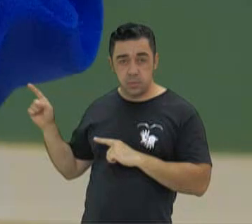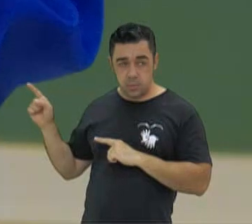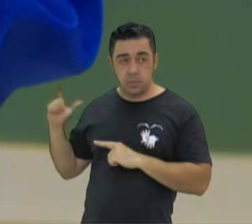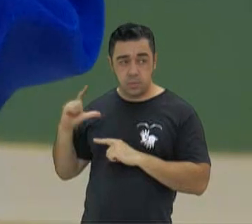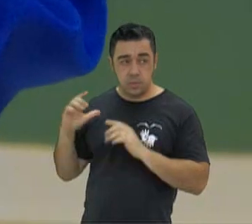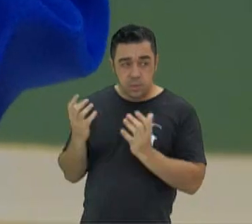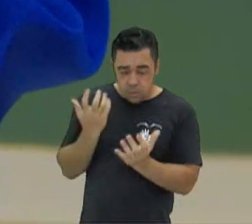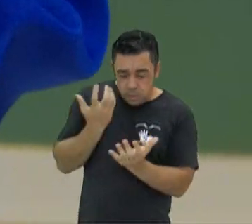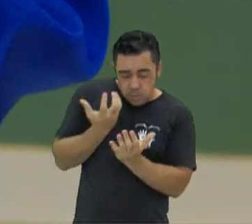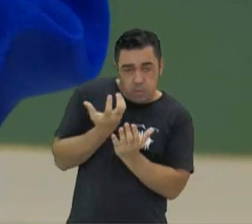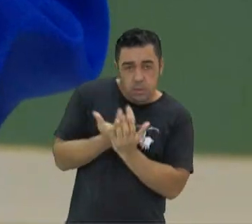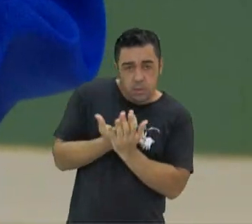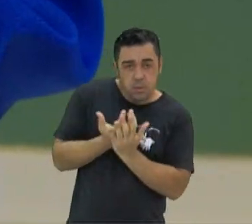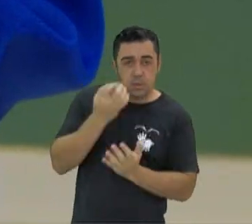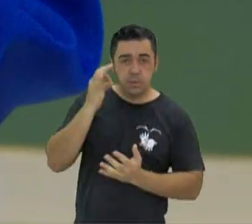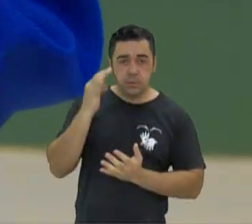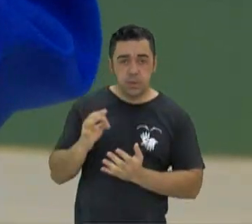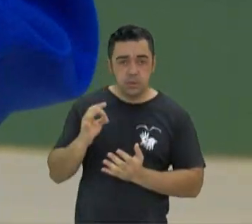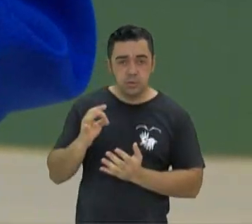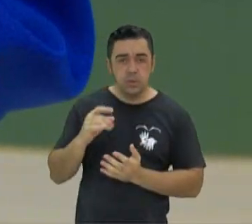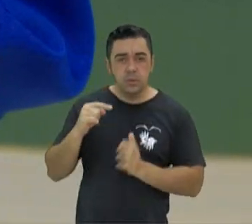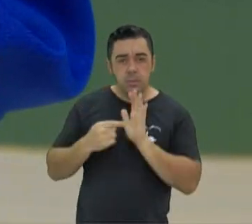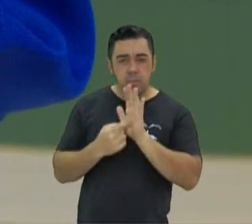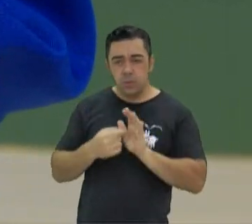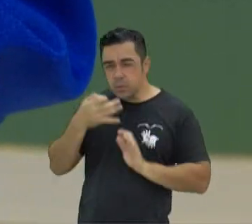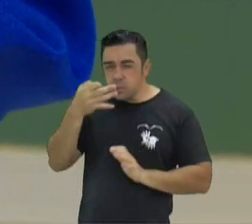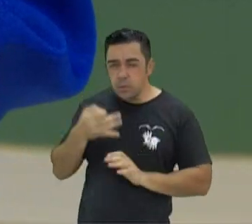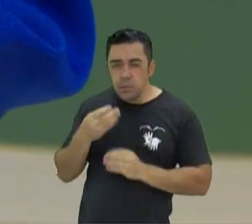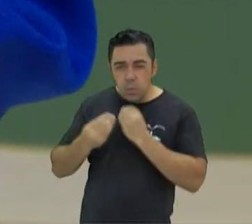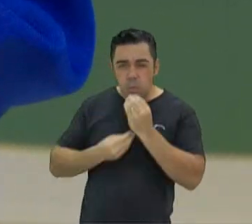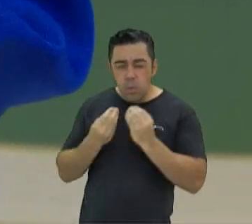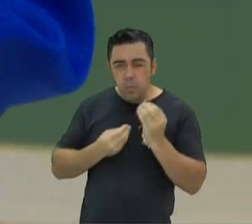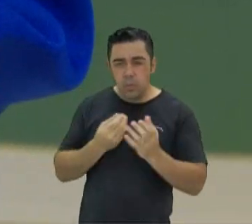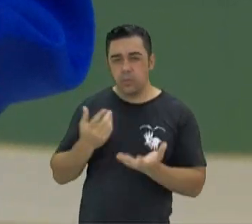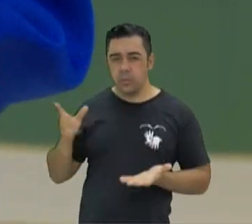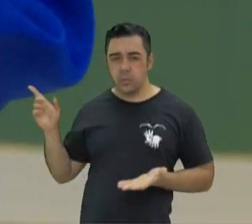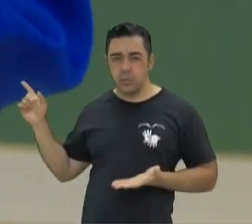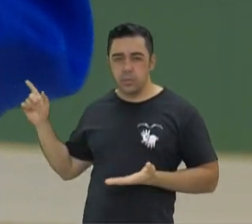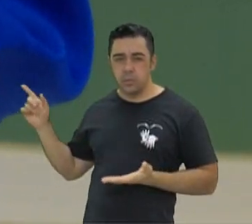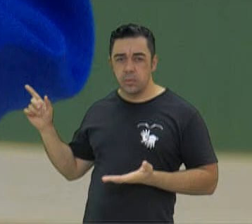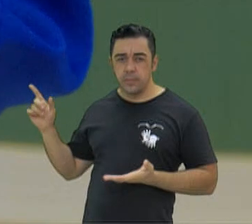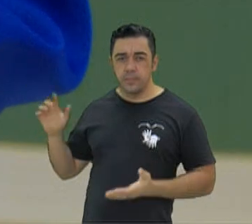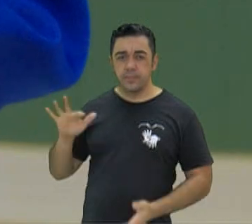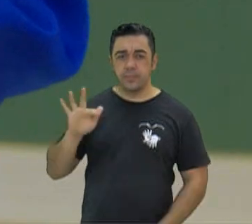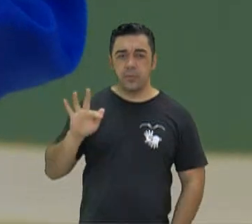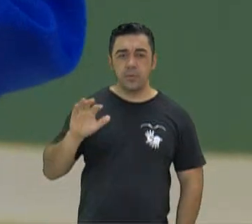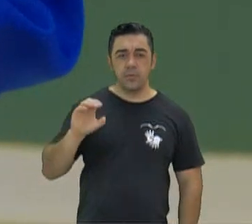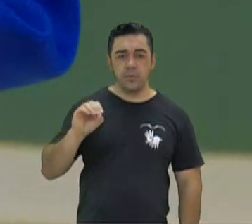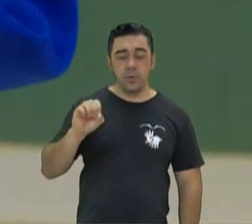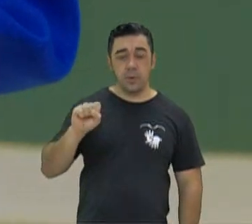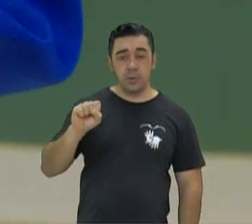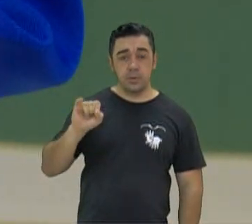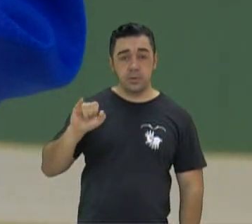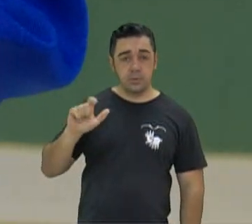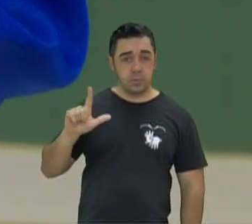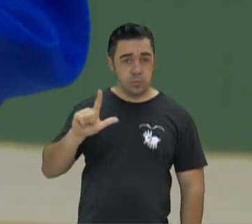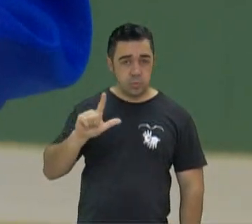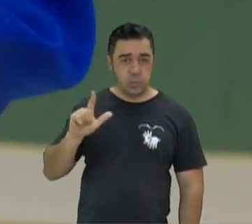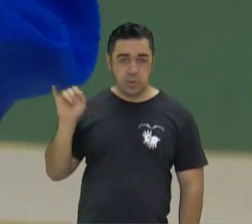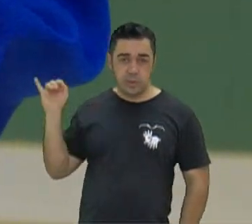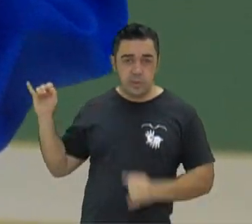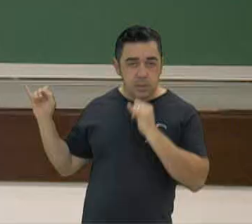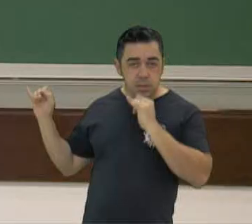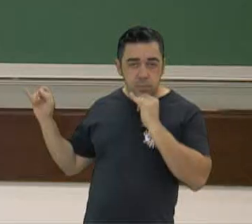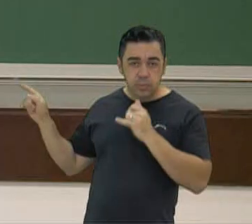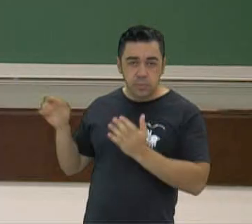ali, né? Então esse fóssil aqui tá mostrando bem bonitinho como é que seria, então, um fóssil, do caso aqui de um bivalve, de um molusco,